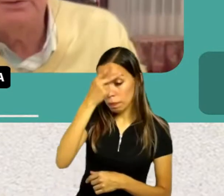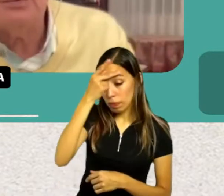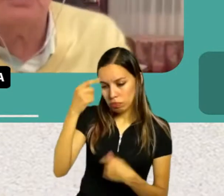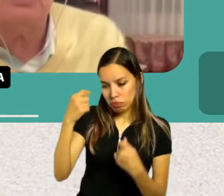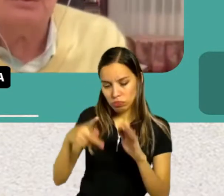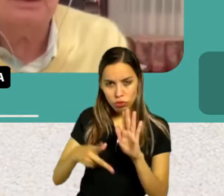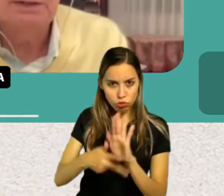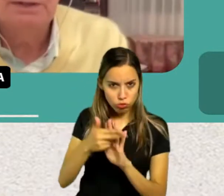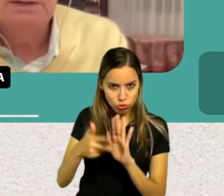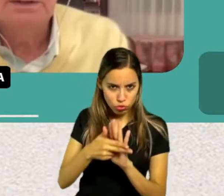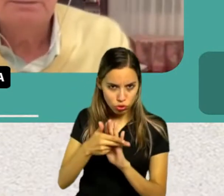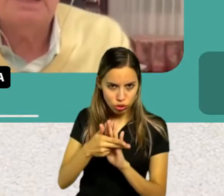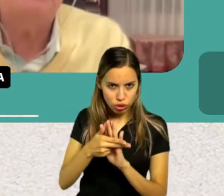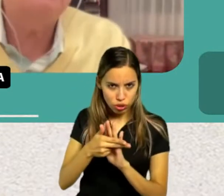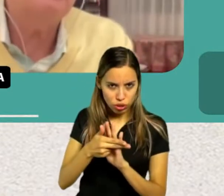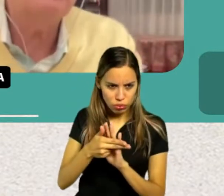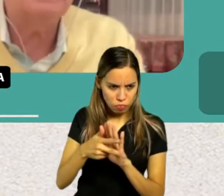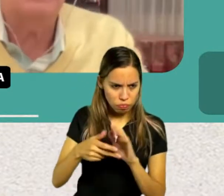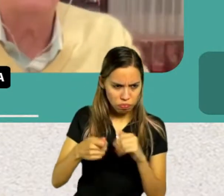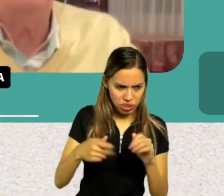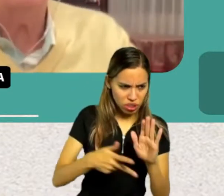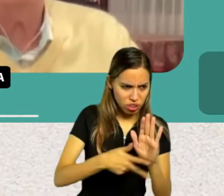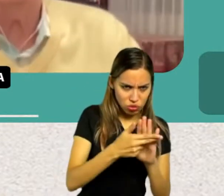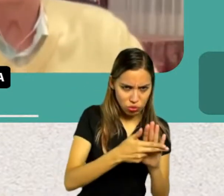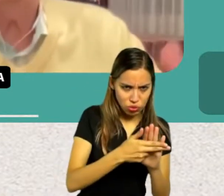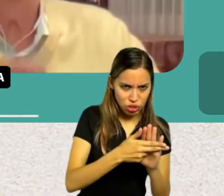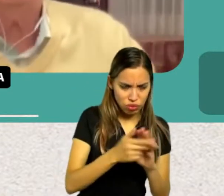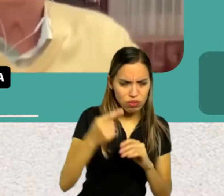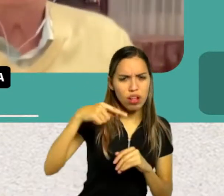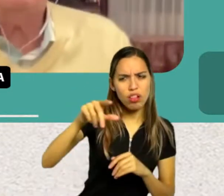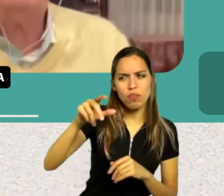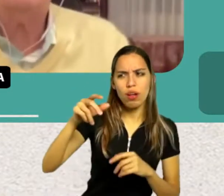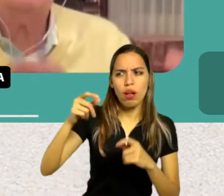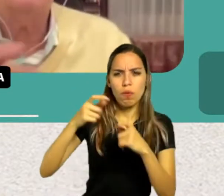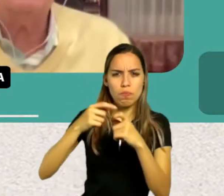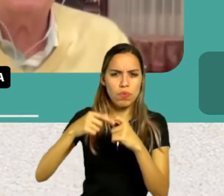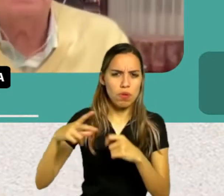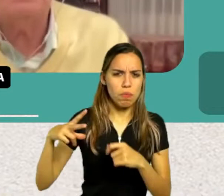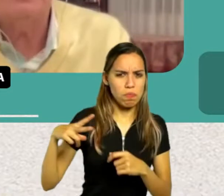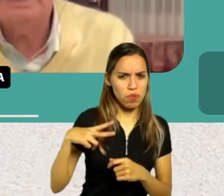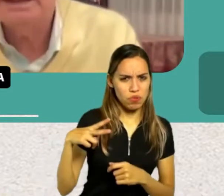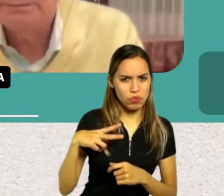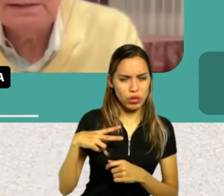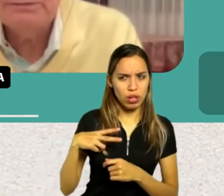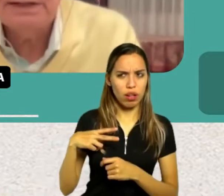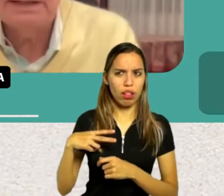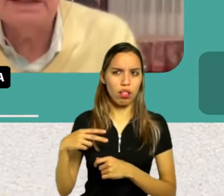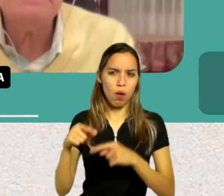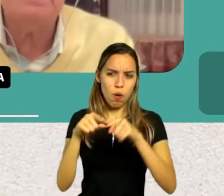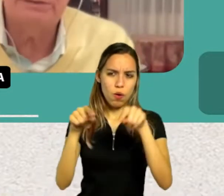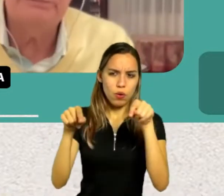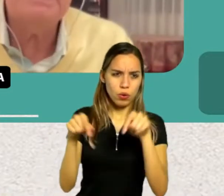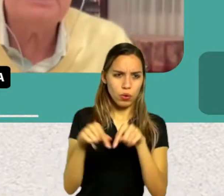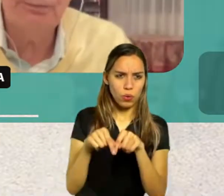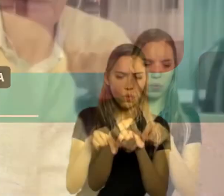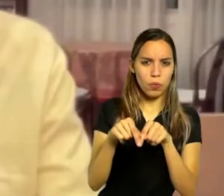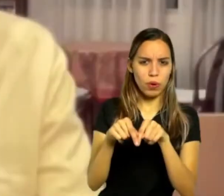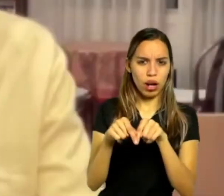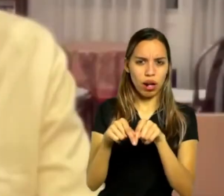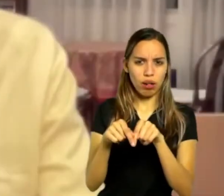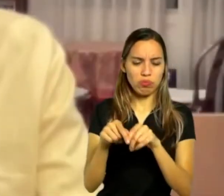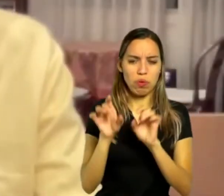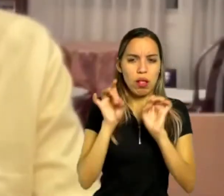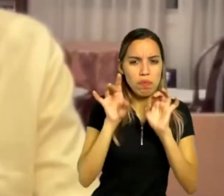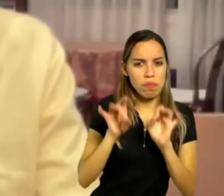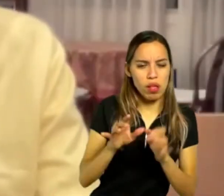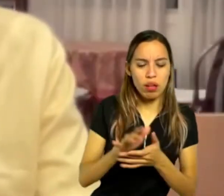operada pelo SUS. Não vai ficar num hospital que tem um quarto especial, nada mais não interessa, né? Vai ser operado,